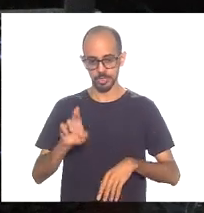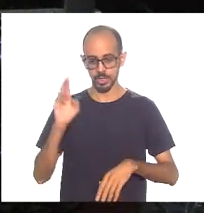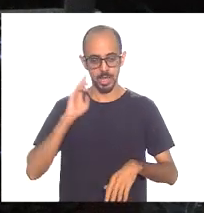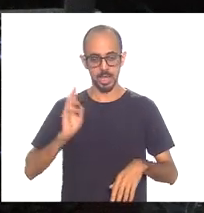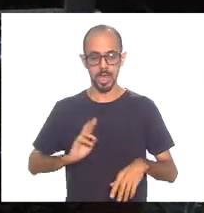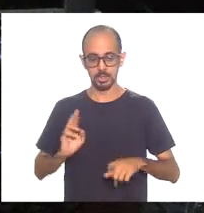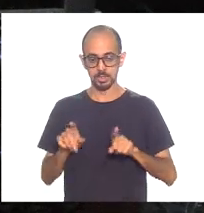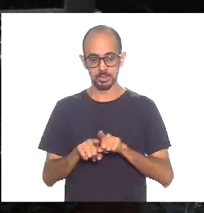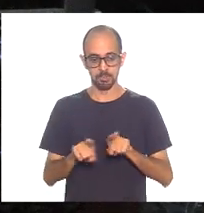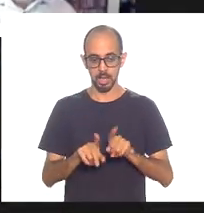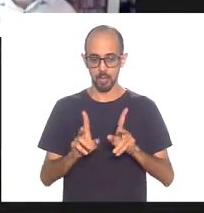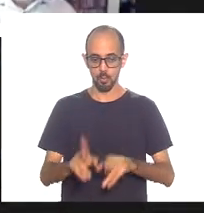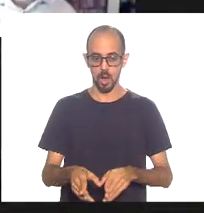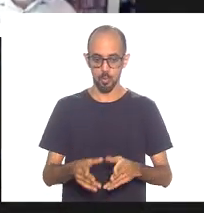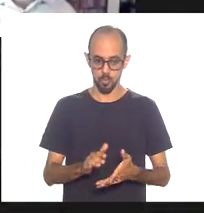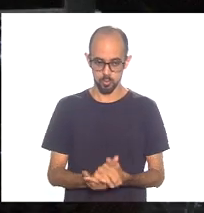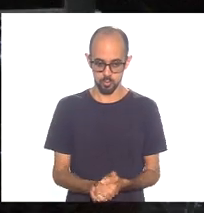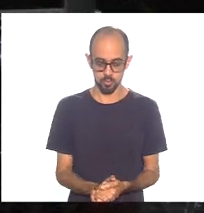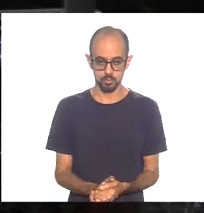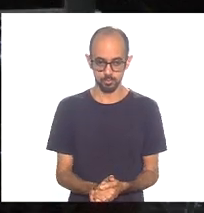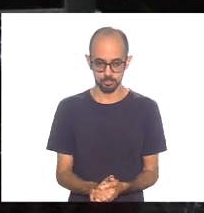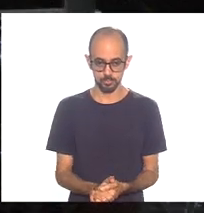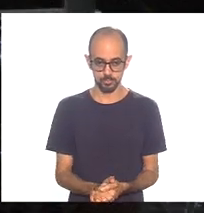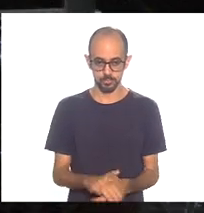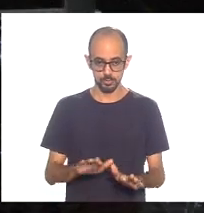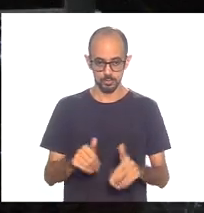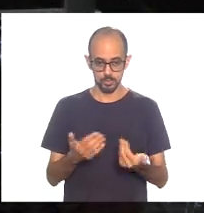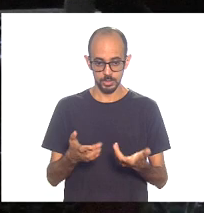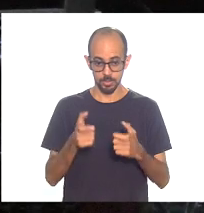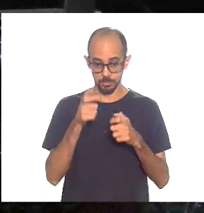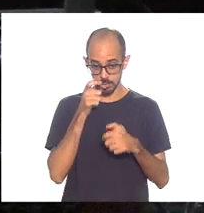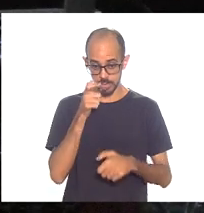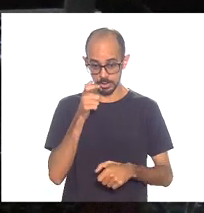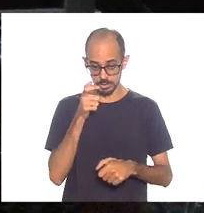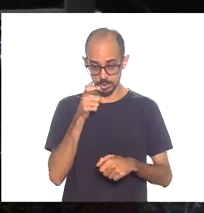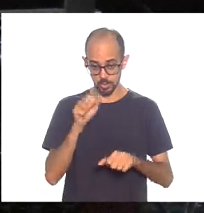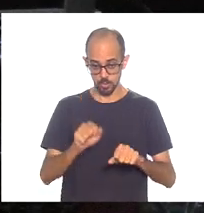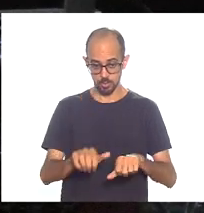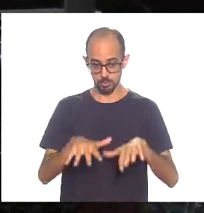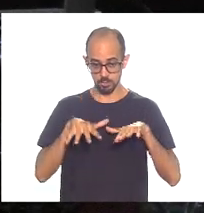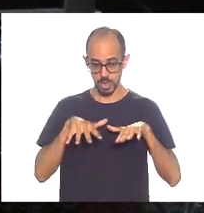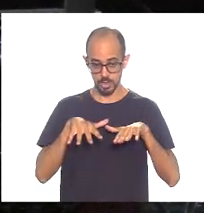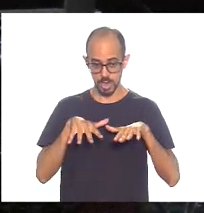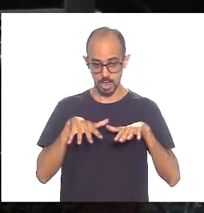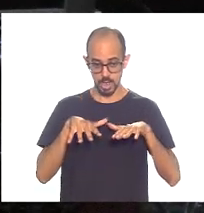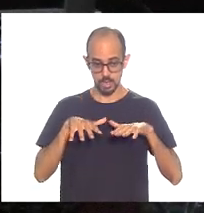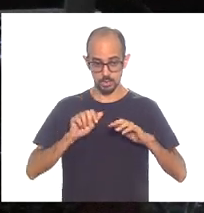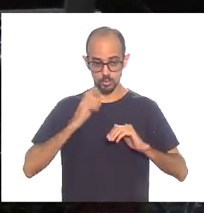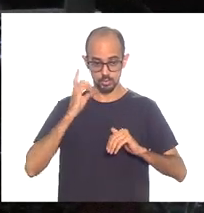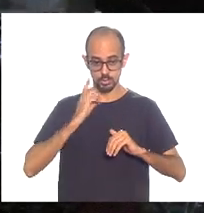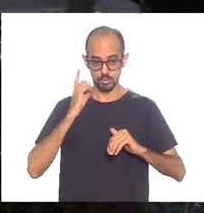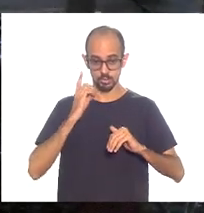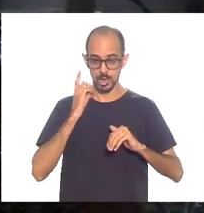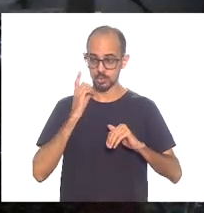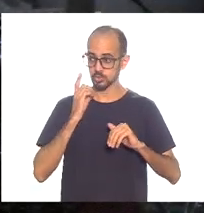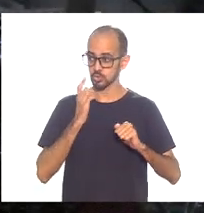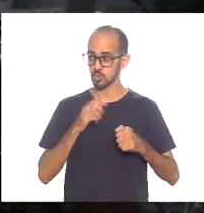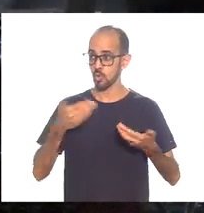forma. Eu queria chamar a atenção do plenário que nós hoje vamos eleger